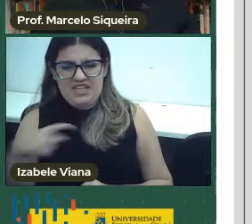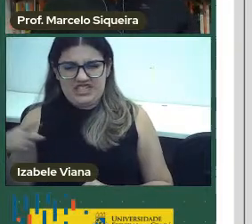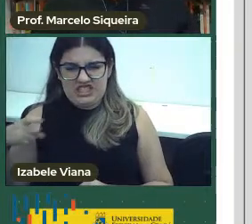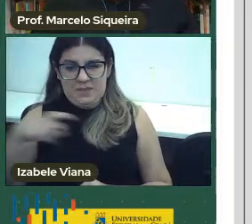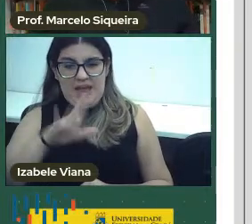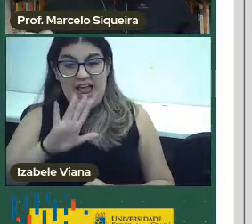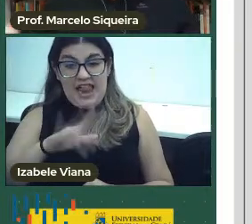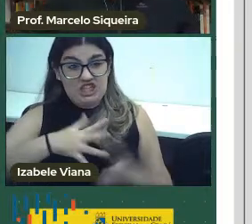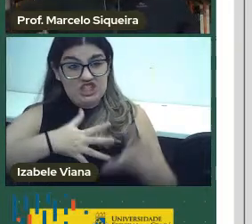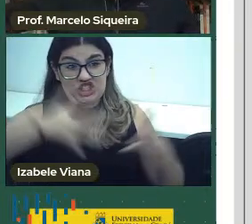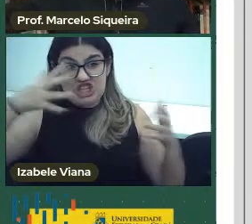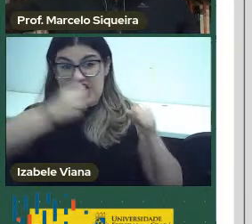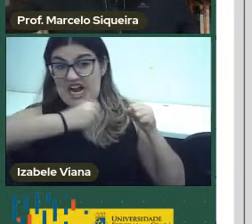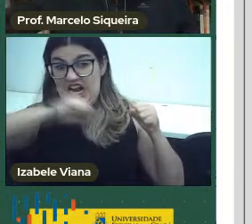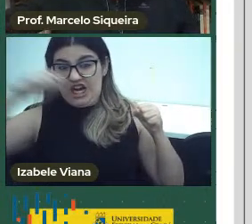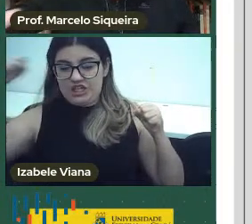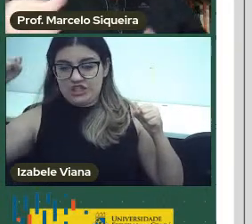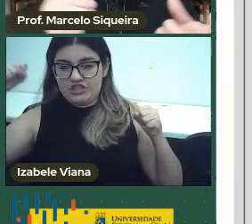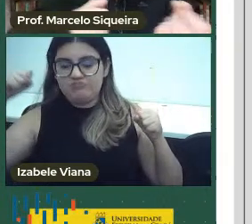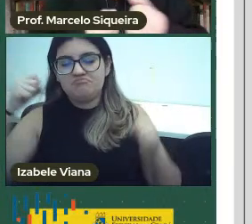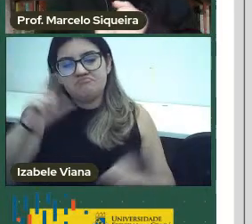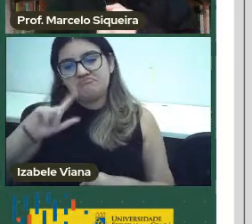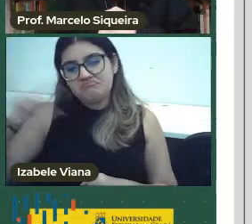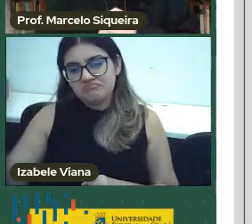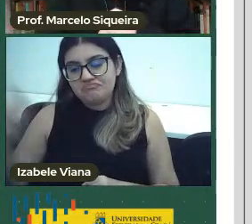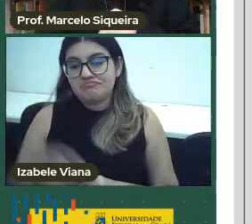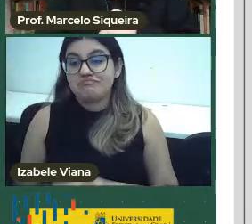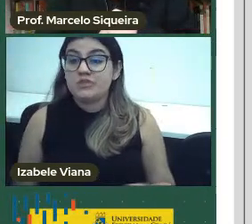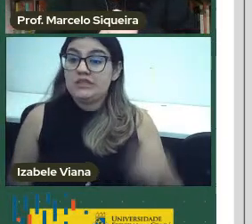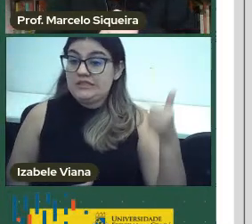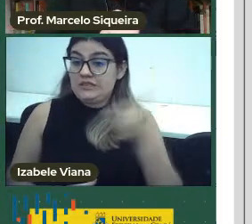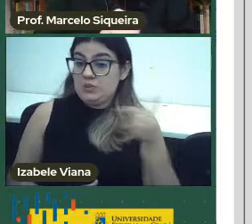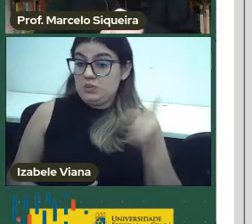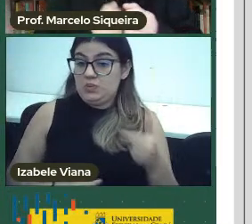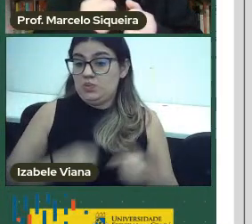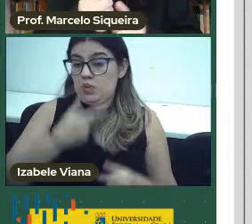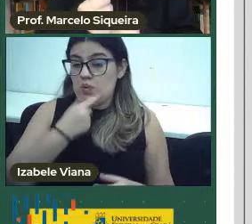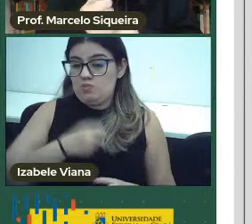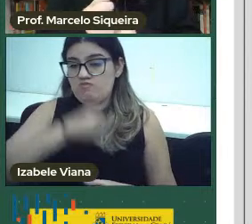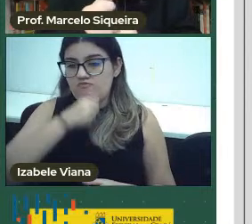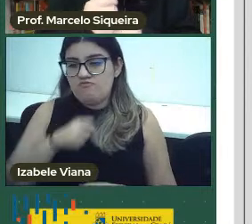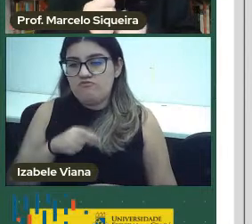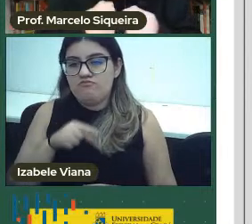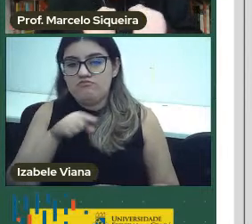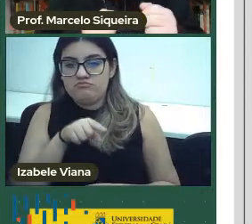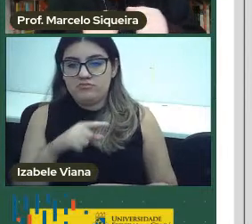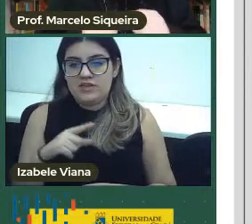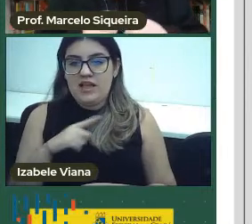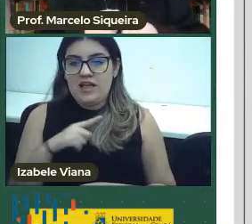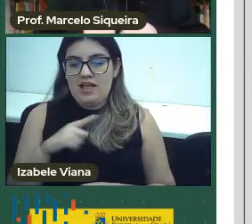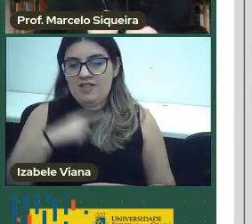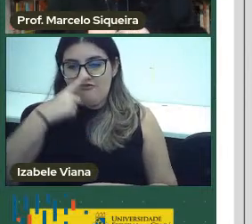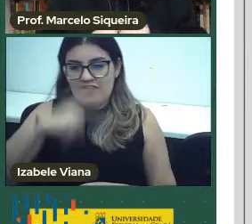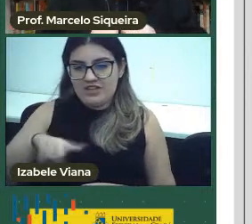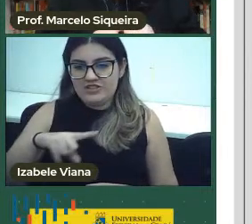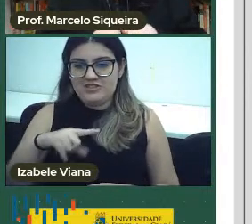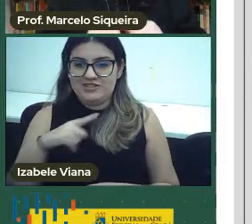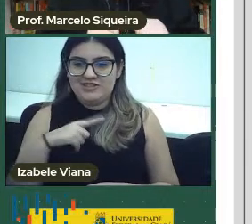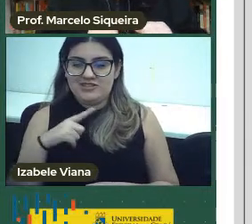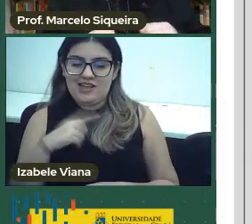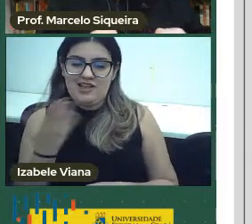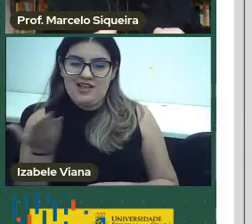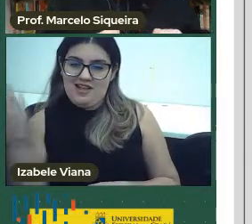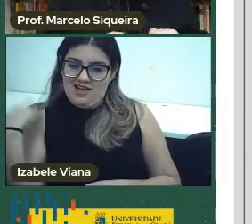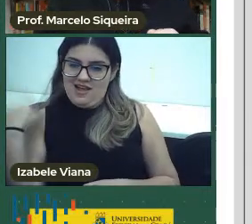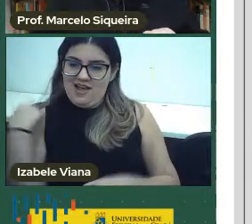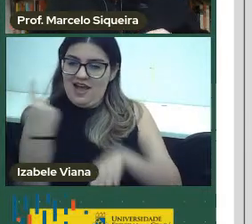O segundo foi por um outro lado e pegou no rabo do elefante. E viu que era uma coisa fina, né, mas ao mesmo tempo que